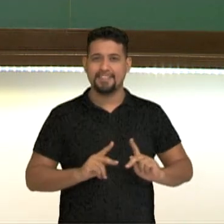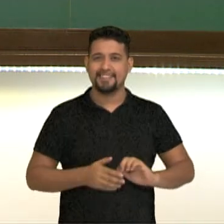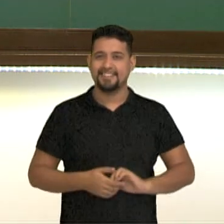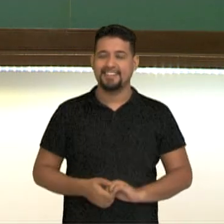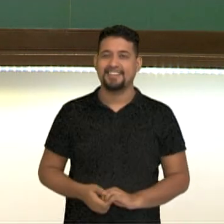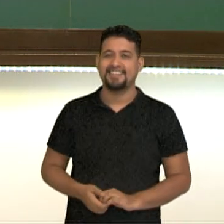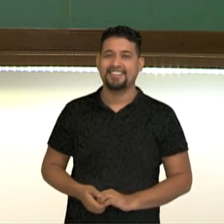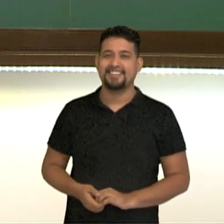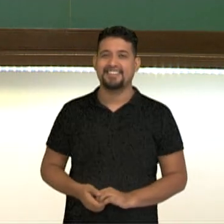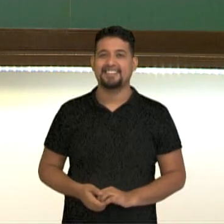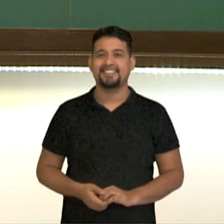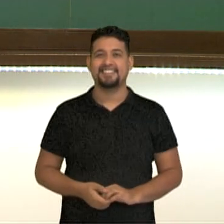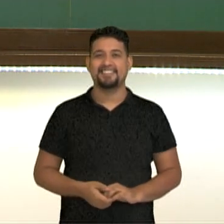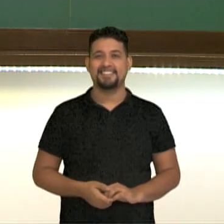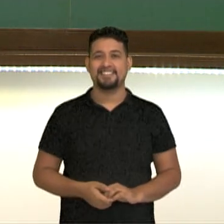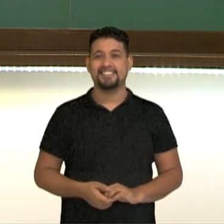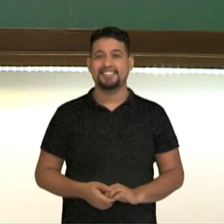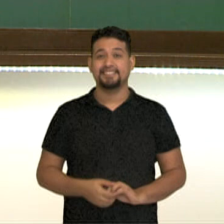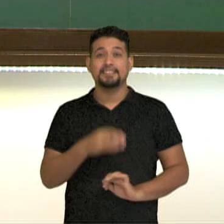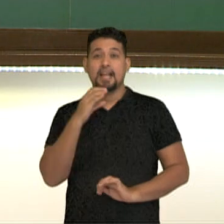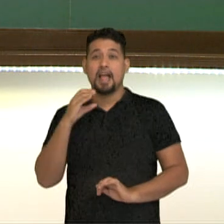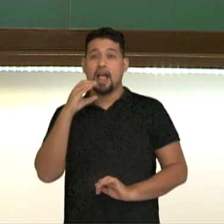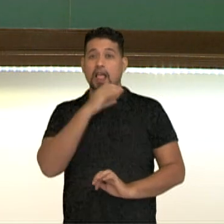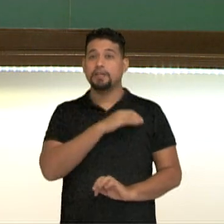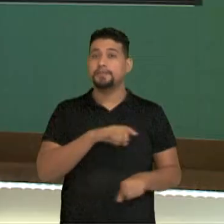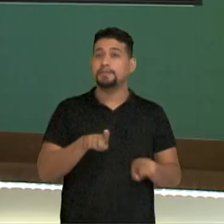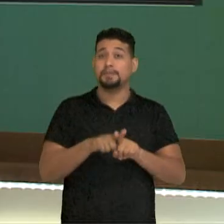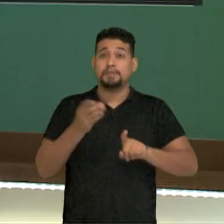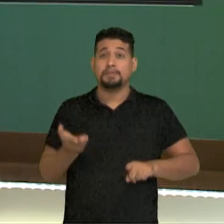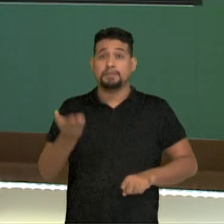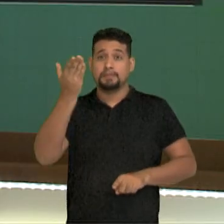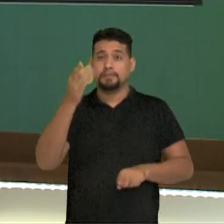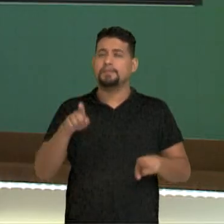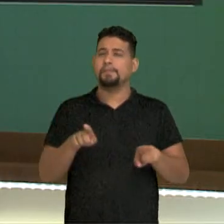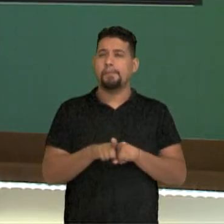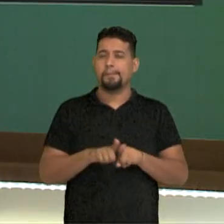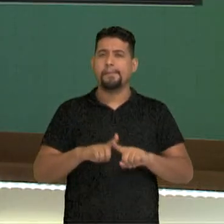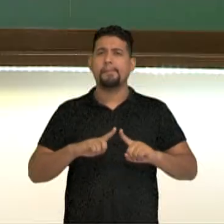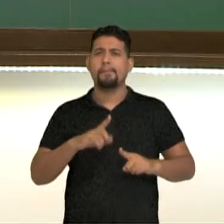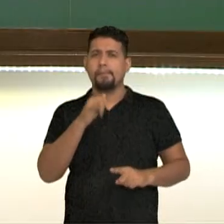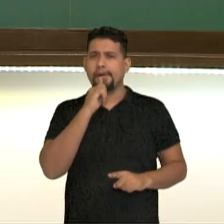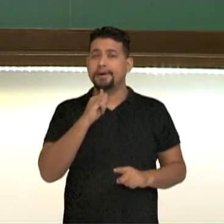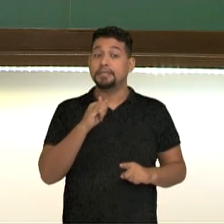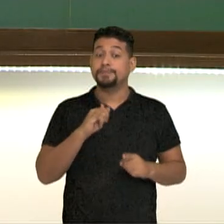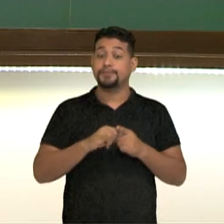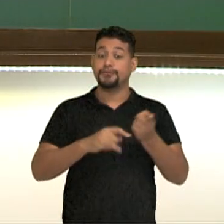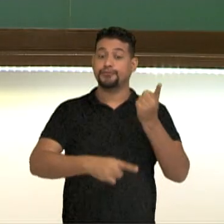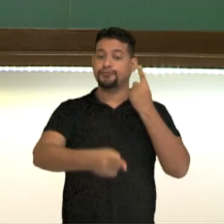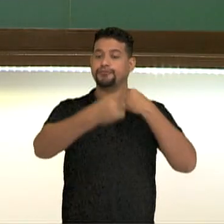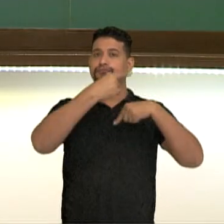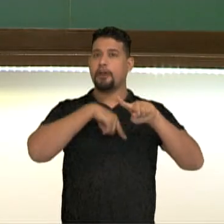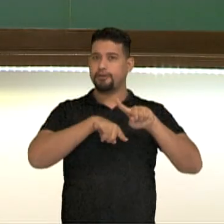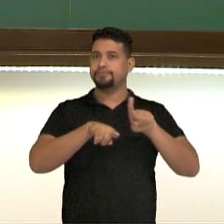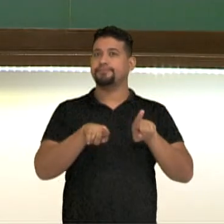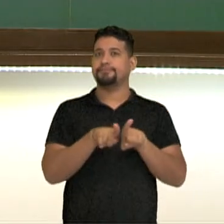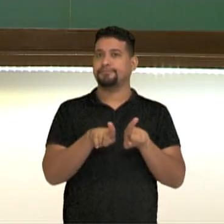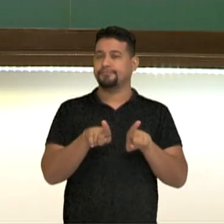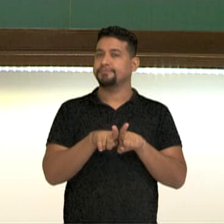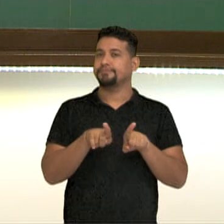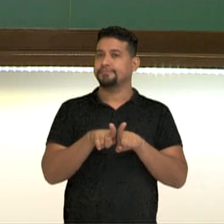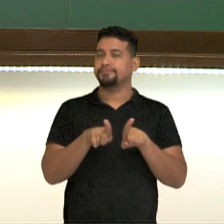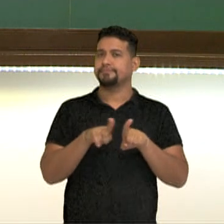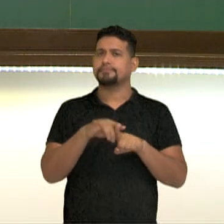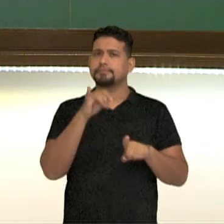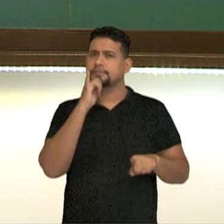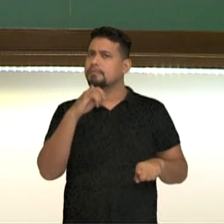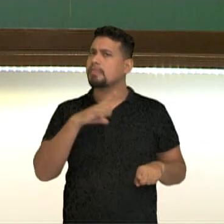olha só. Alto calor específico, alta capacidade térmica. Pessoal, é o inverso do condutor. Quer dizer que se ele